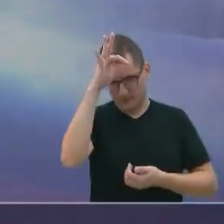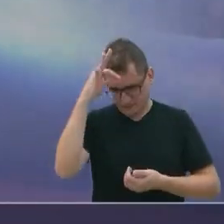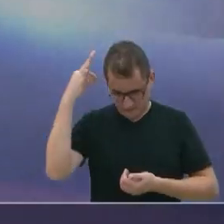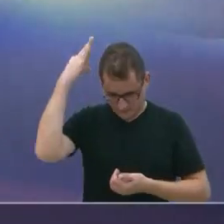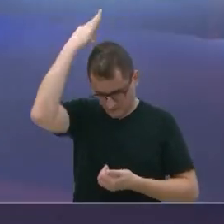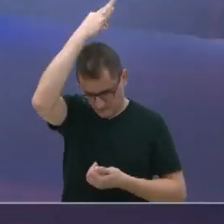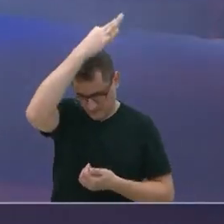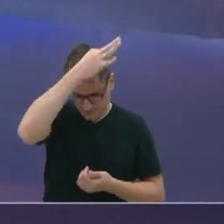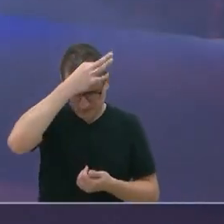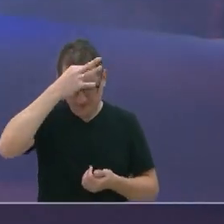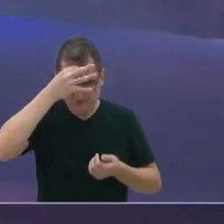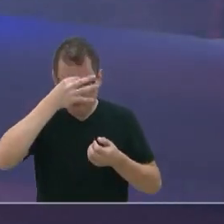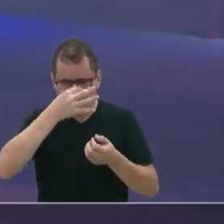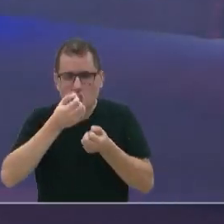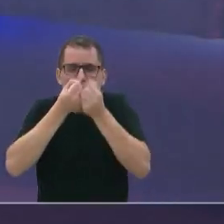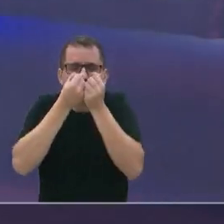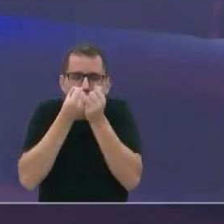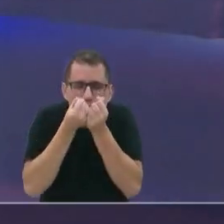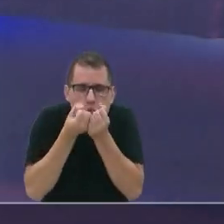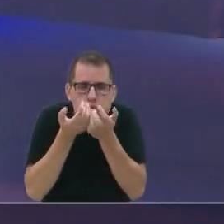Espírito,